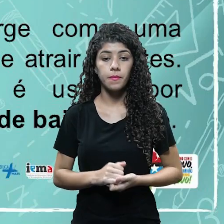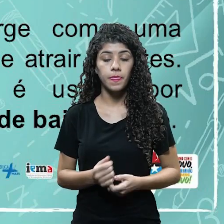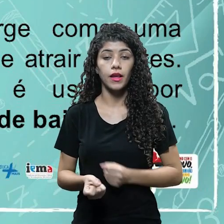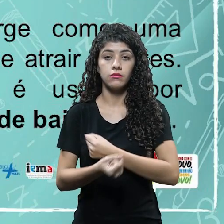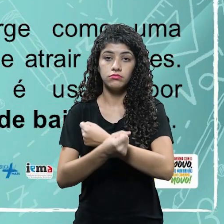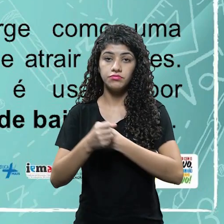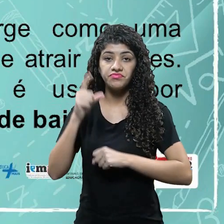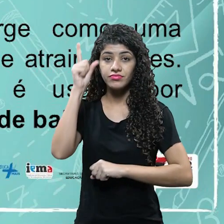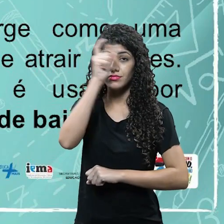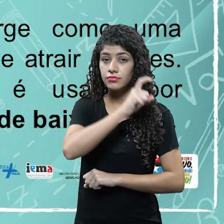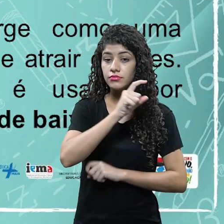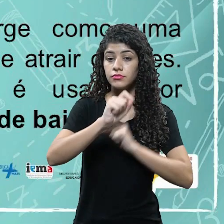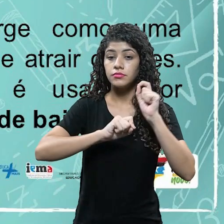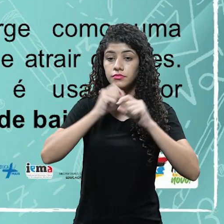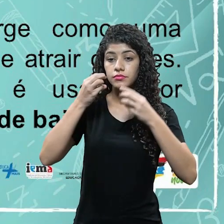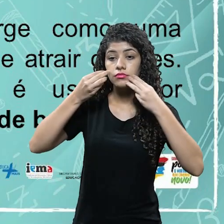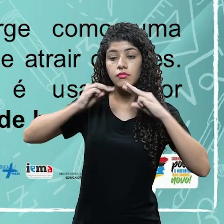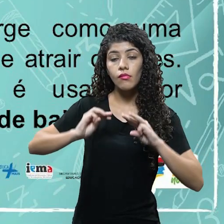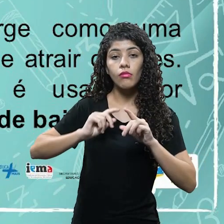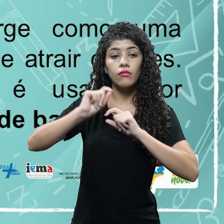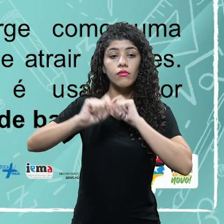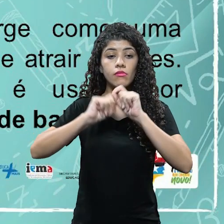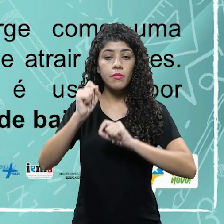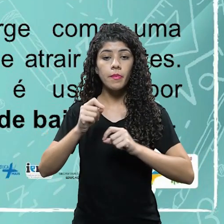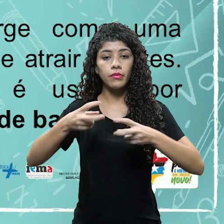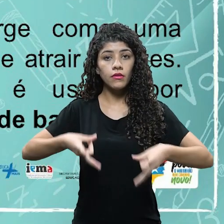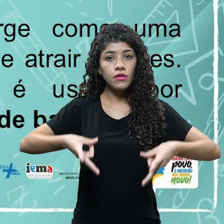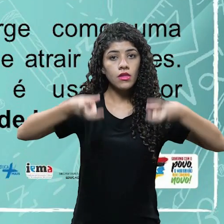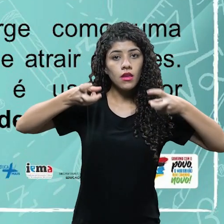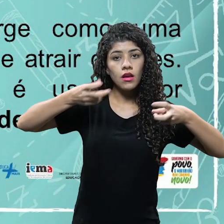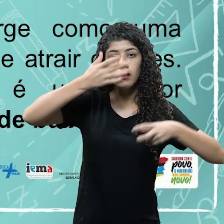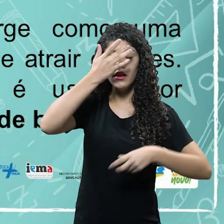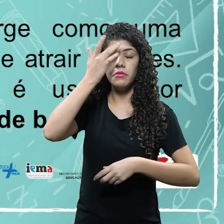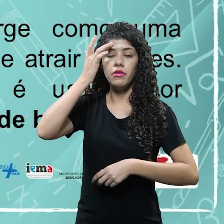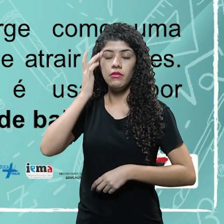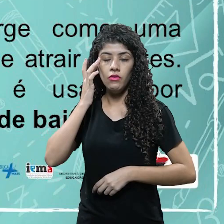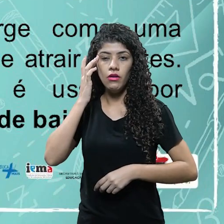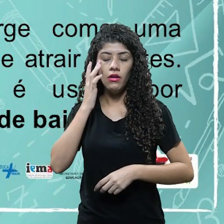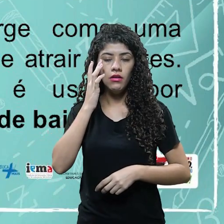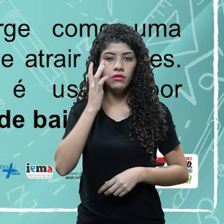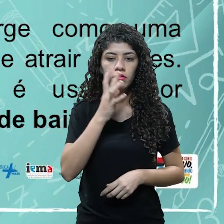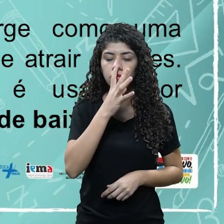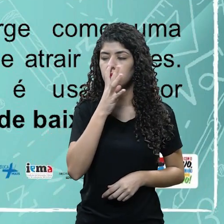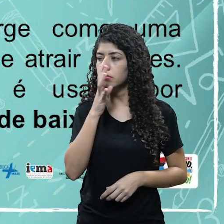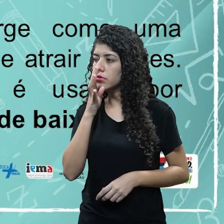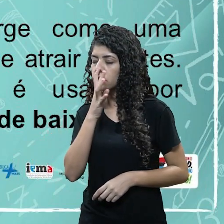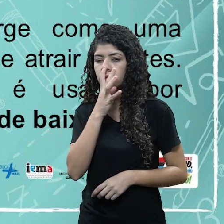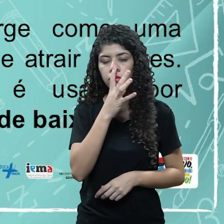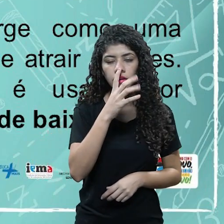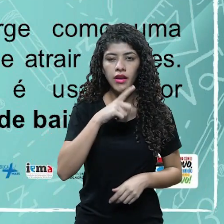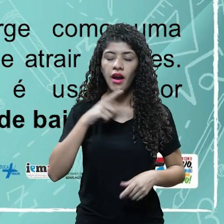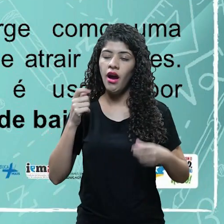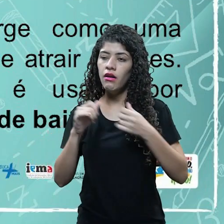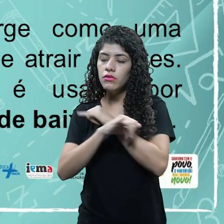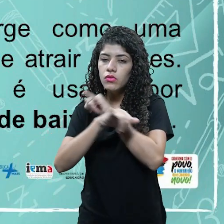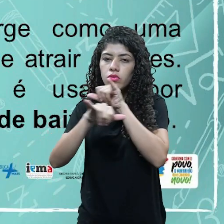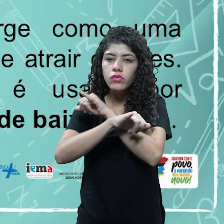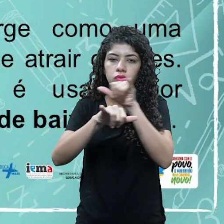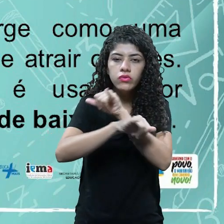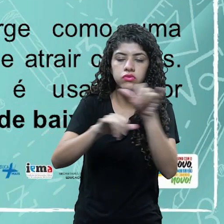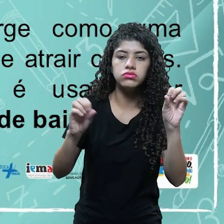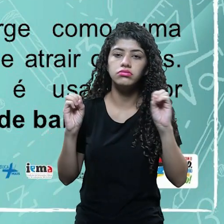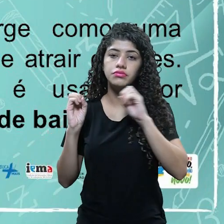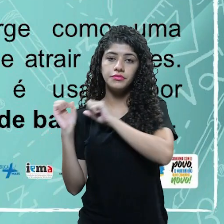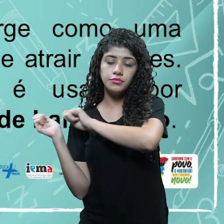maiores dificuldades do marketing hoje em dia é chamar a atenção do público. Fatores como a concorrência, a enxurrada de informações vindas de todos